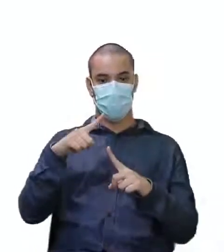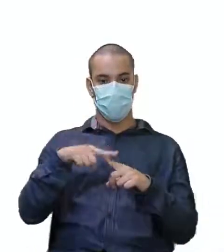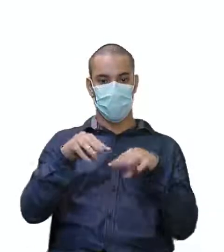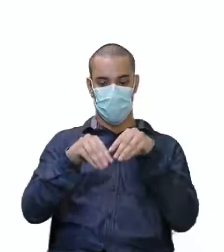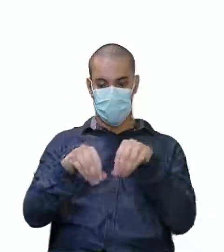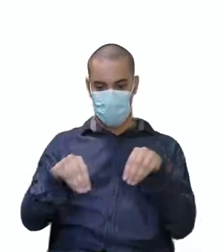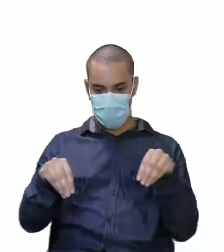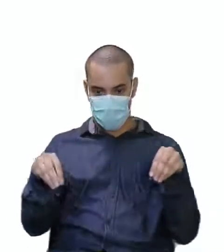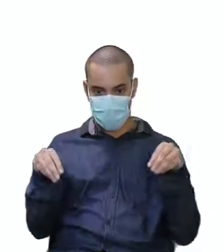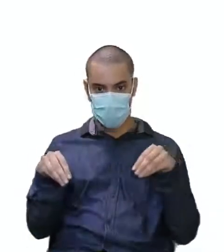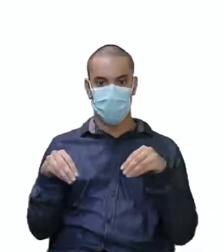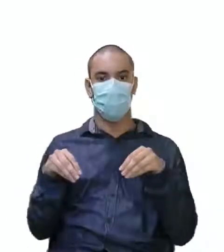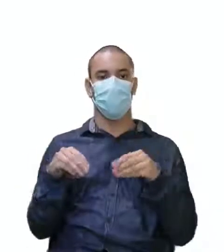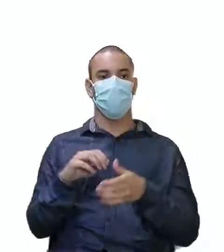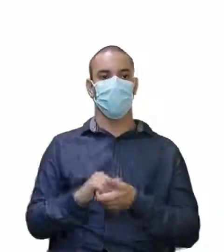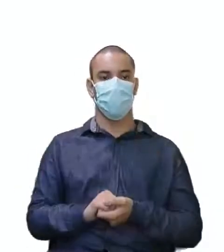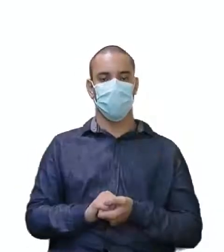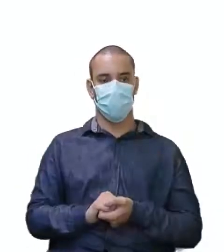solo, entendeu?